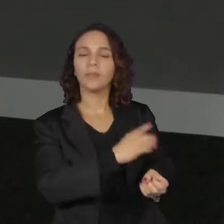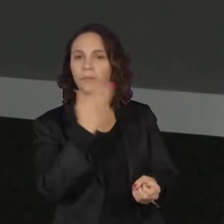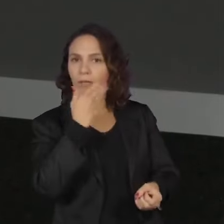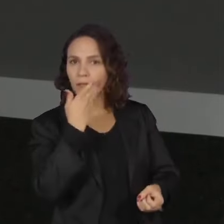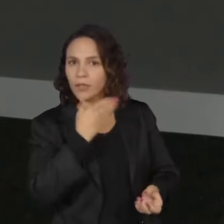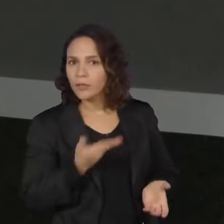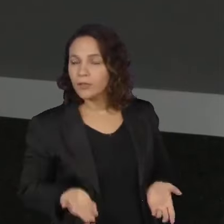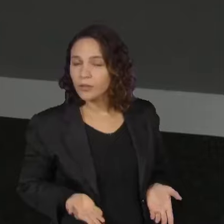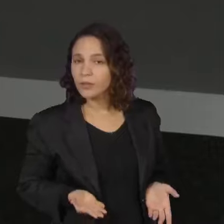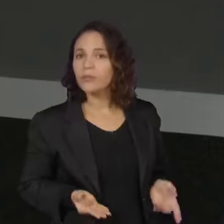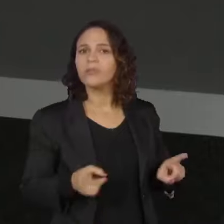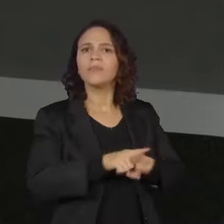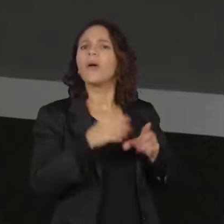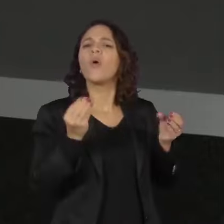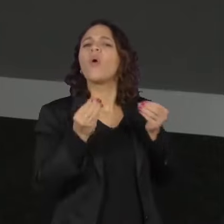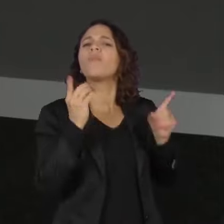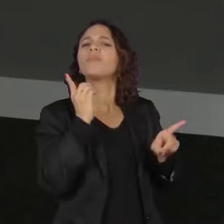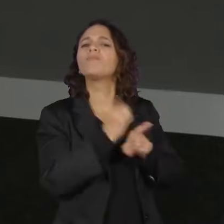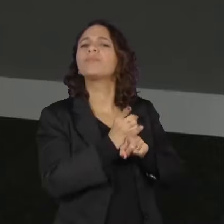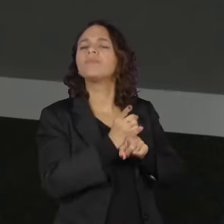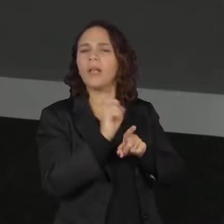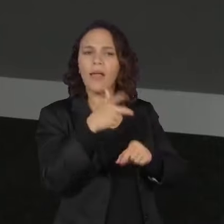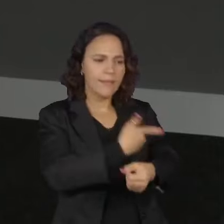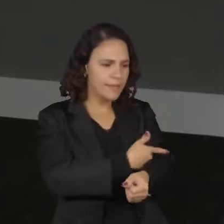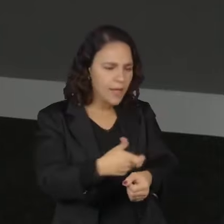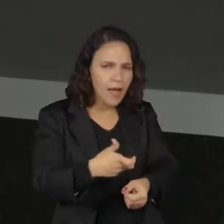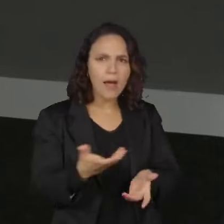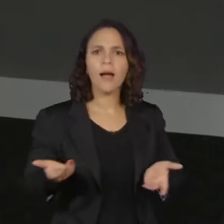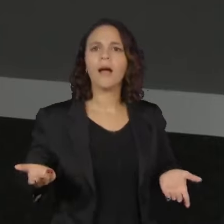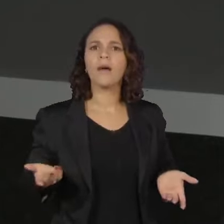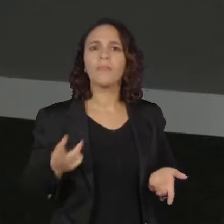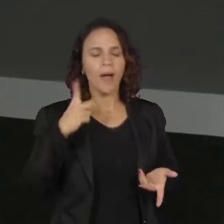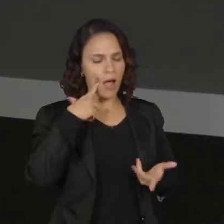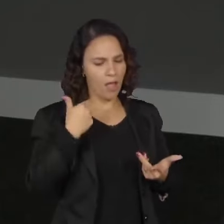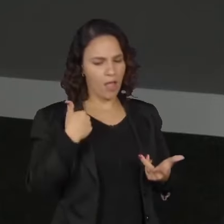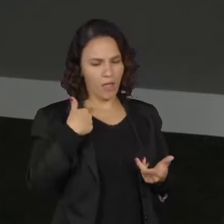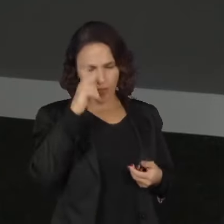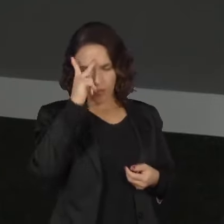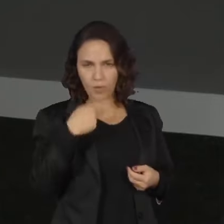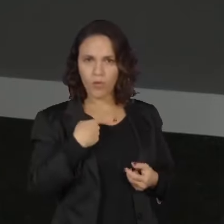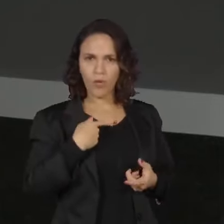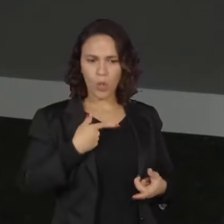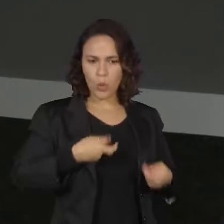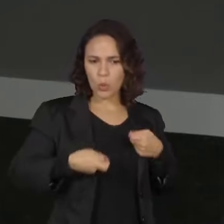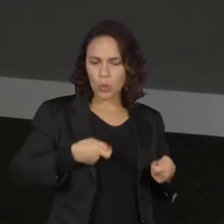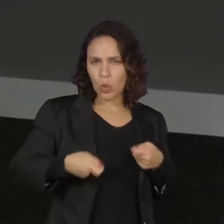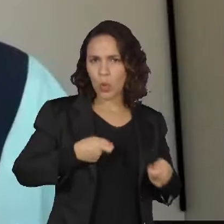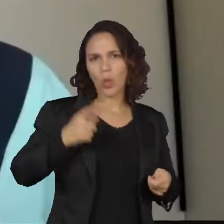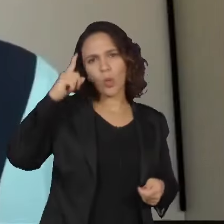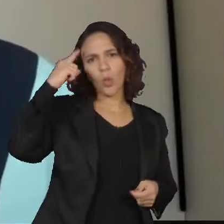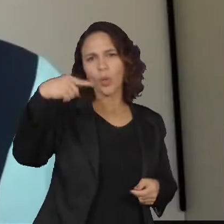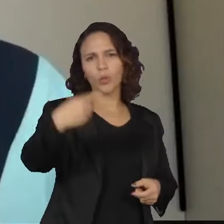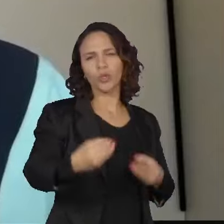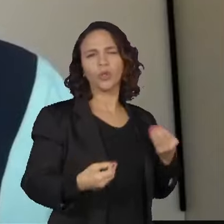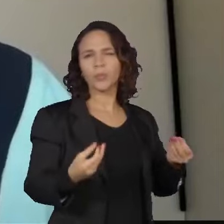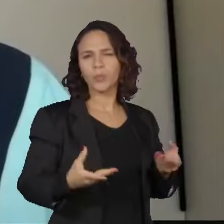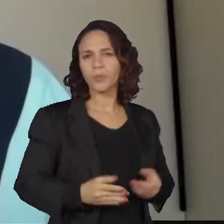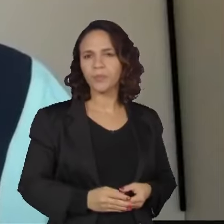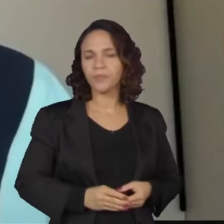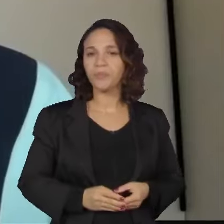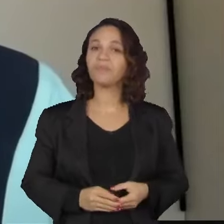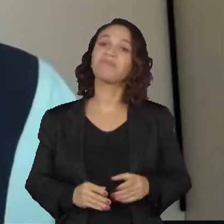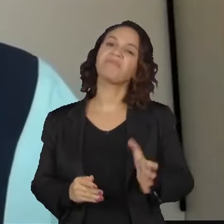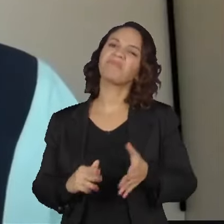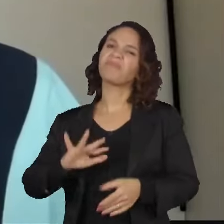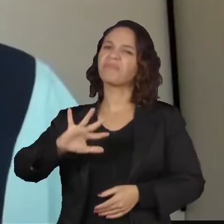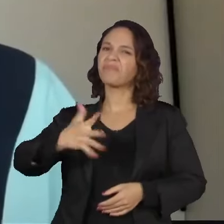se fazer esse diagnóstico, é um exame, é um controle mais rotineiro? Estima-se que em